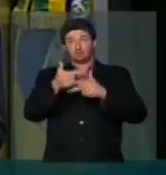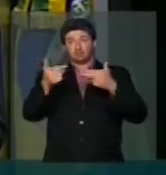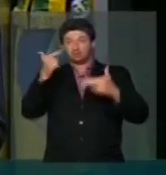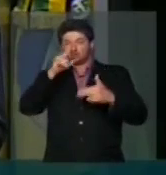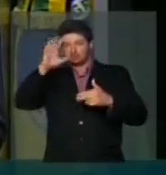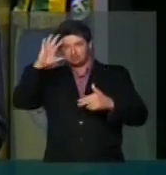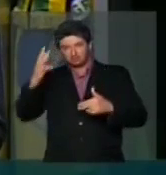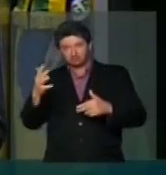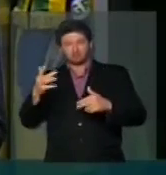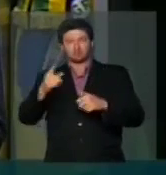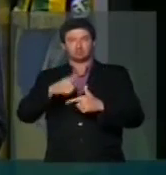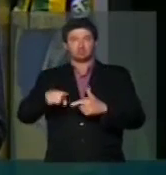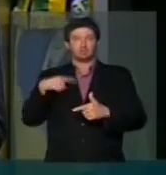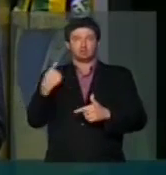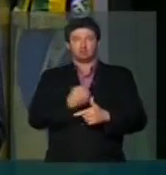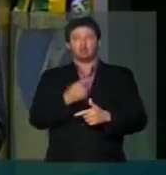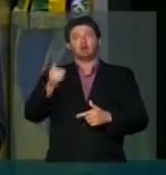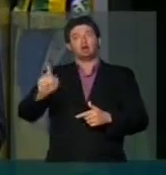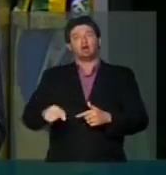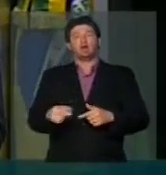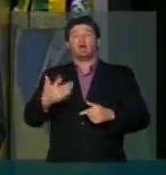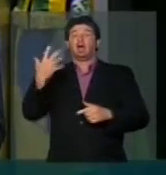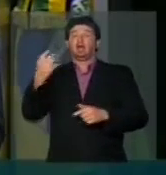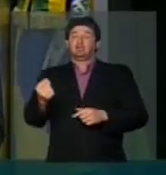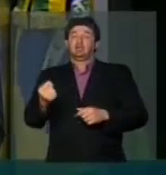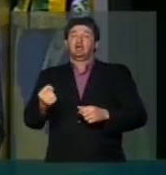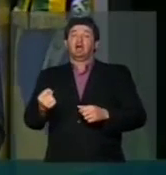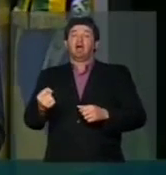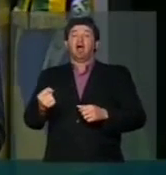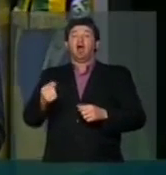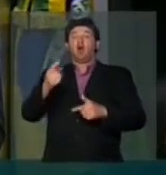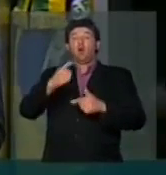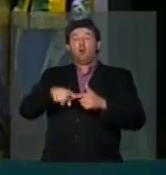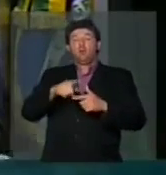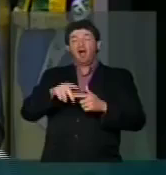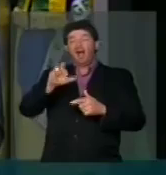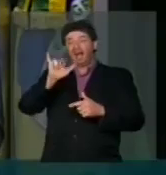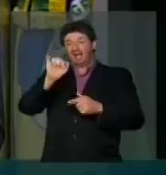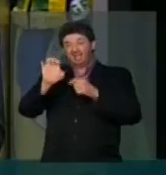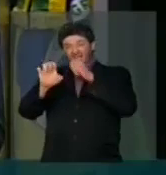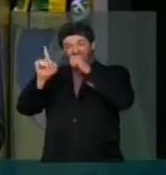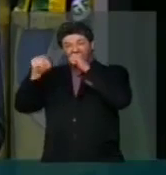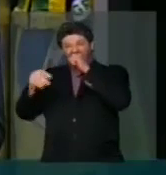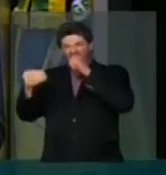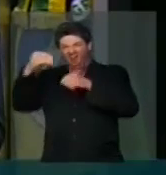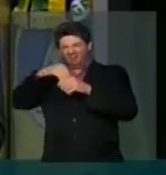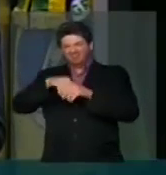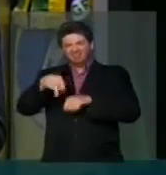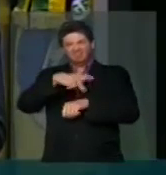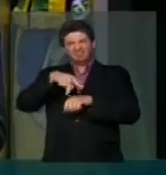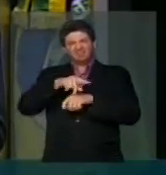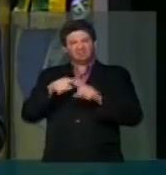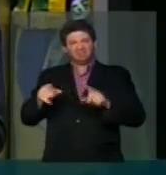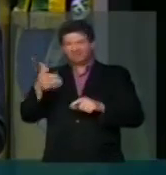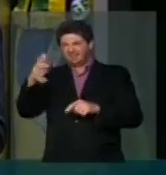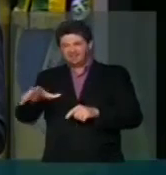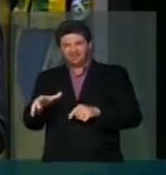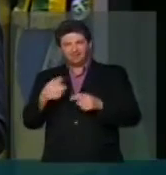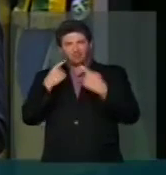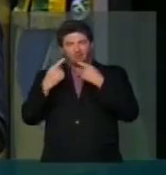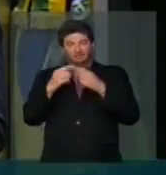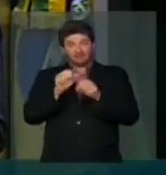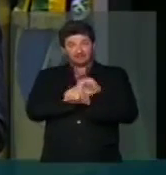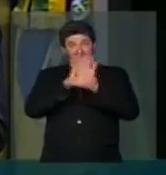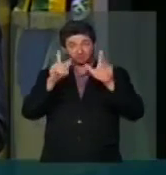tentarmos solucionar nossos problemas é admitir que a crise é interna. Mas se recusam a ter uma conversa franca com a